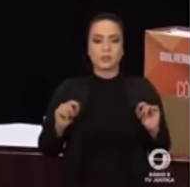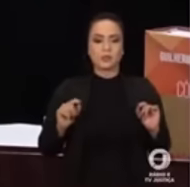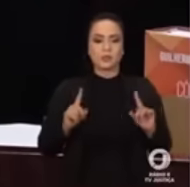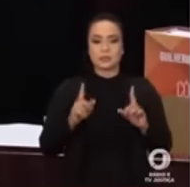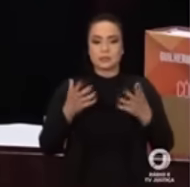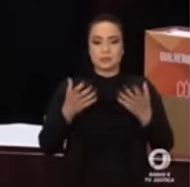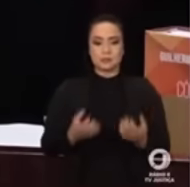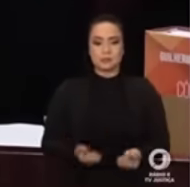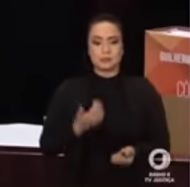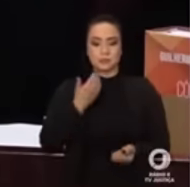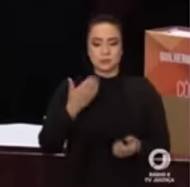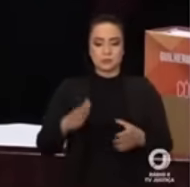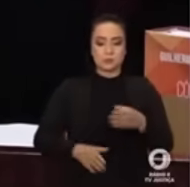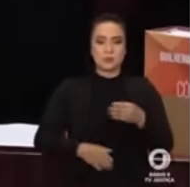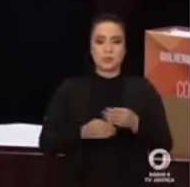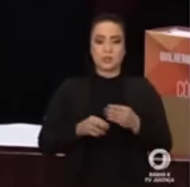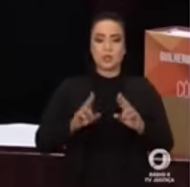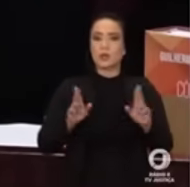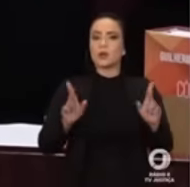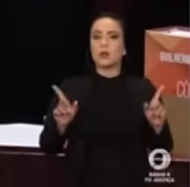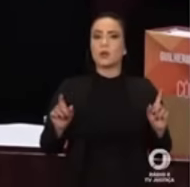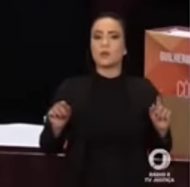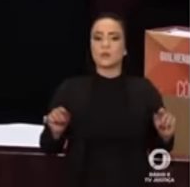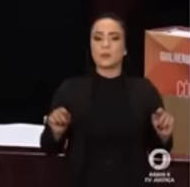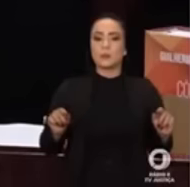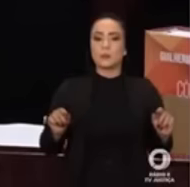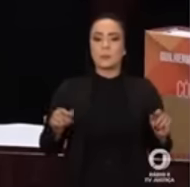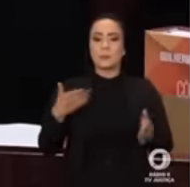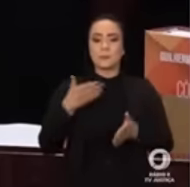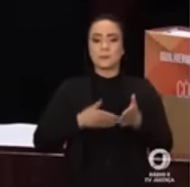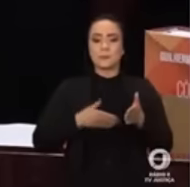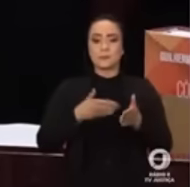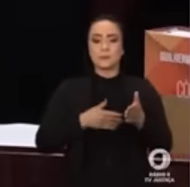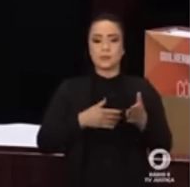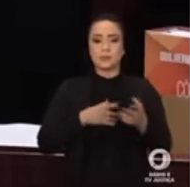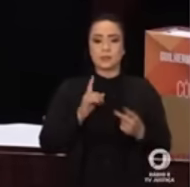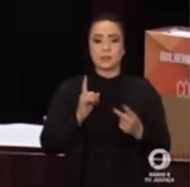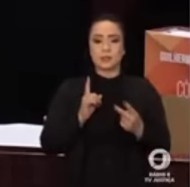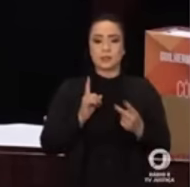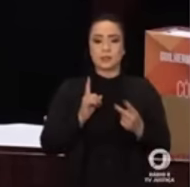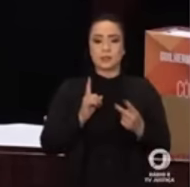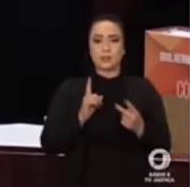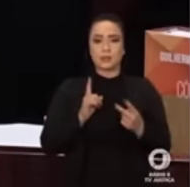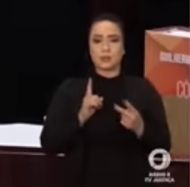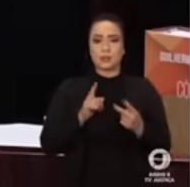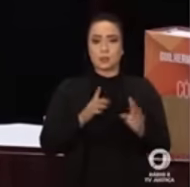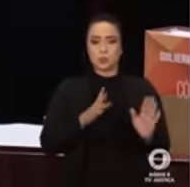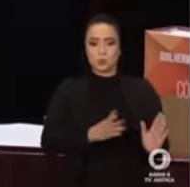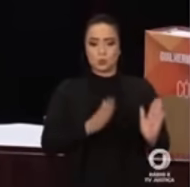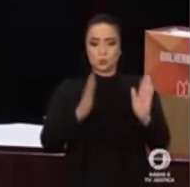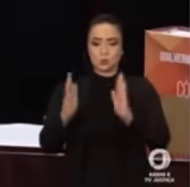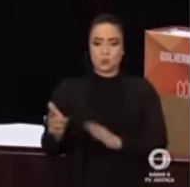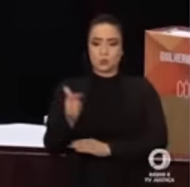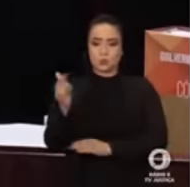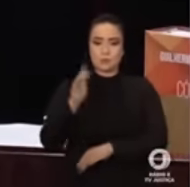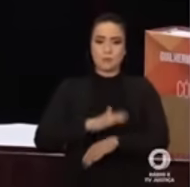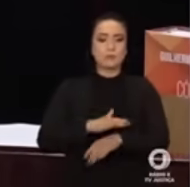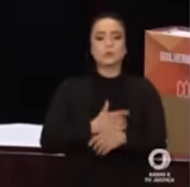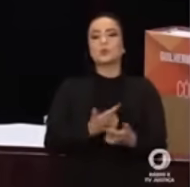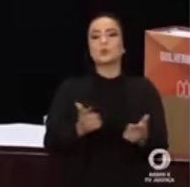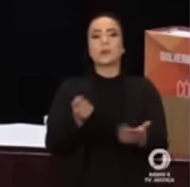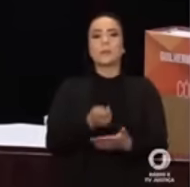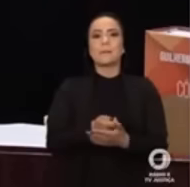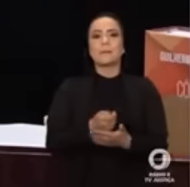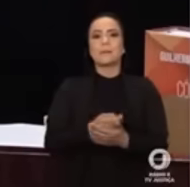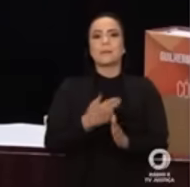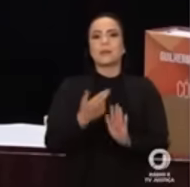das diligências complementares só não foi deferida na segunda passagem, exatamente porque não havia o cumprimento das